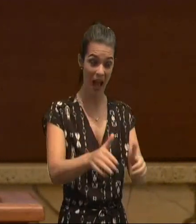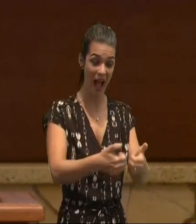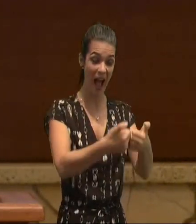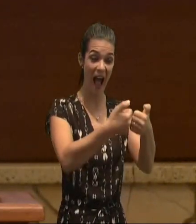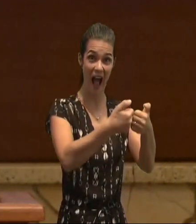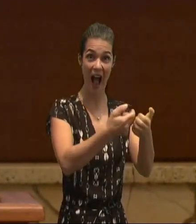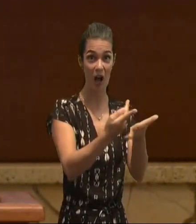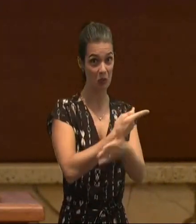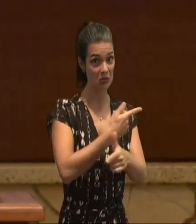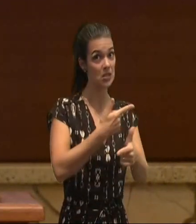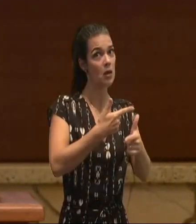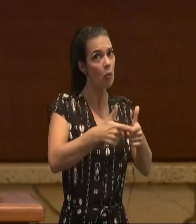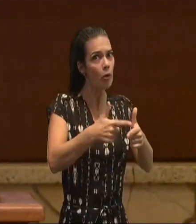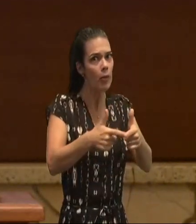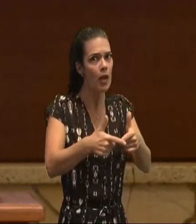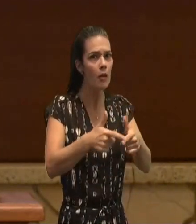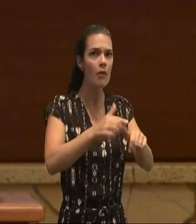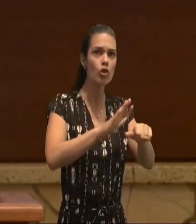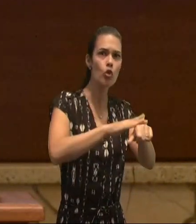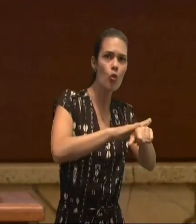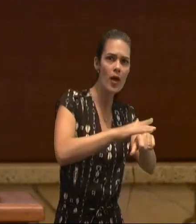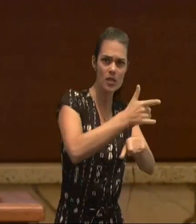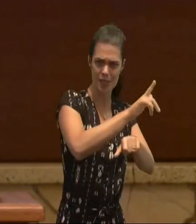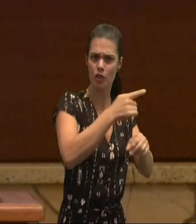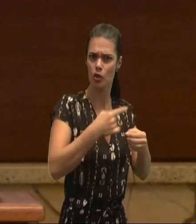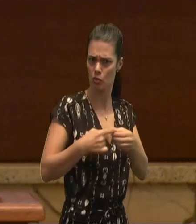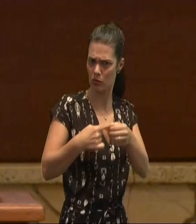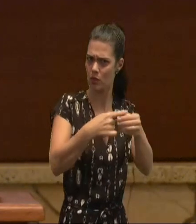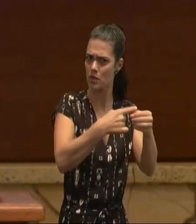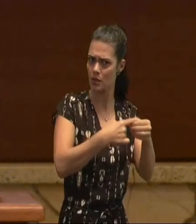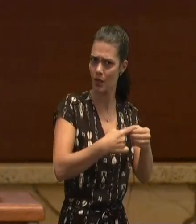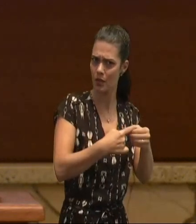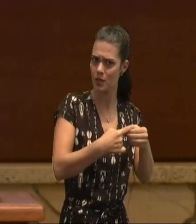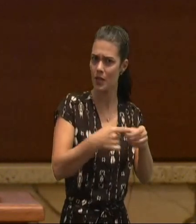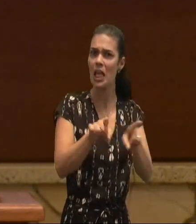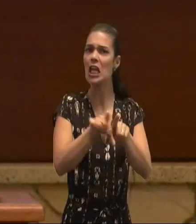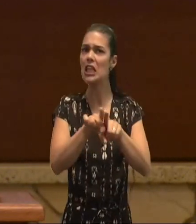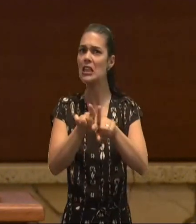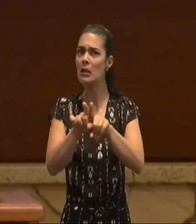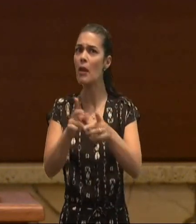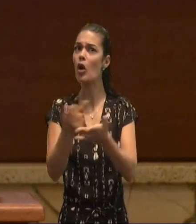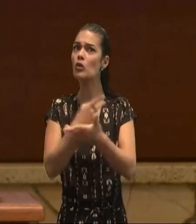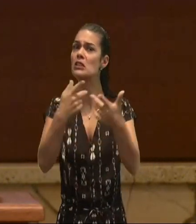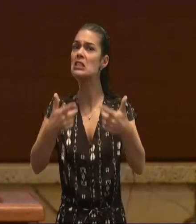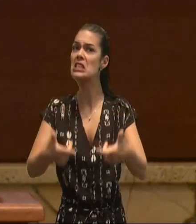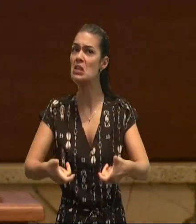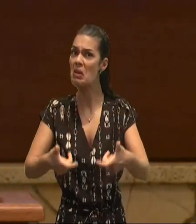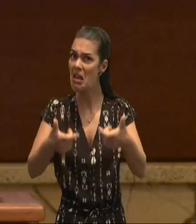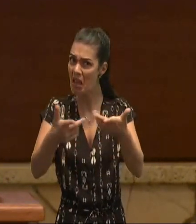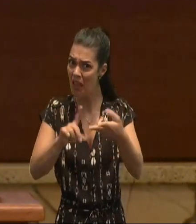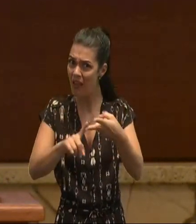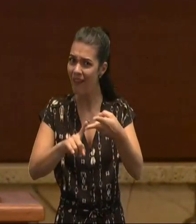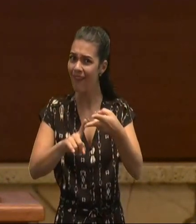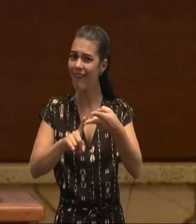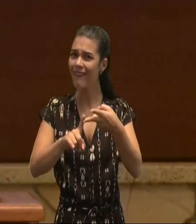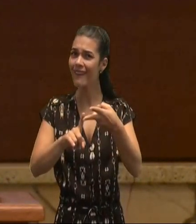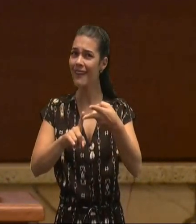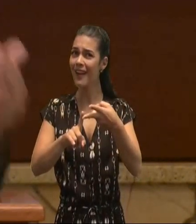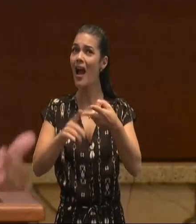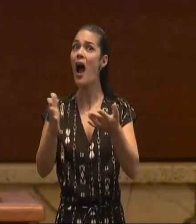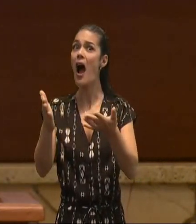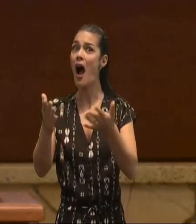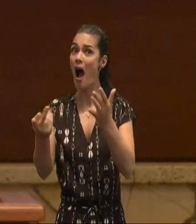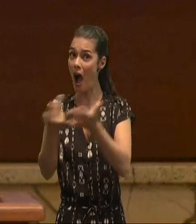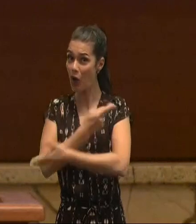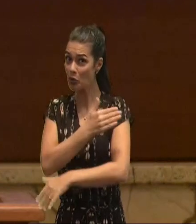Abandonada, humilhada, motivo de briga, de guerra, nas mãos de pessoas erradas, provocando a morte